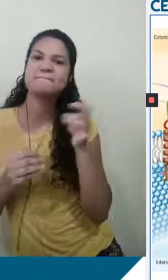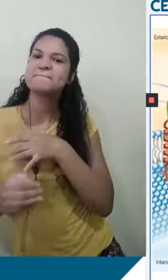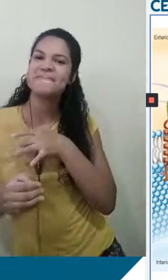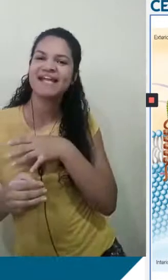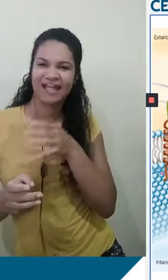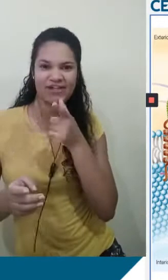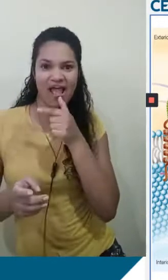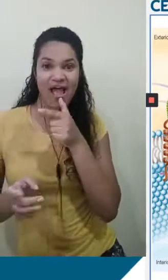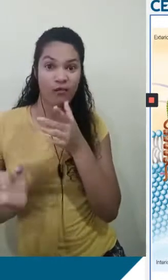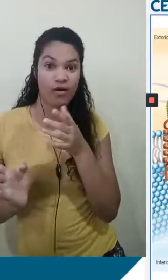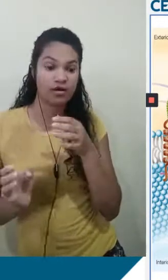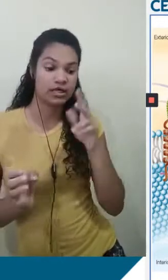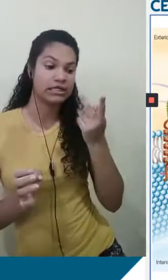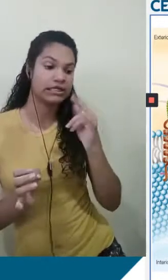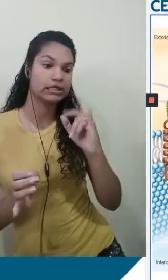interação